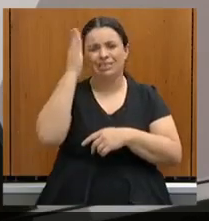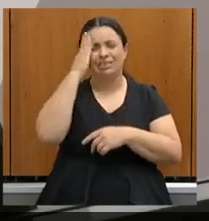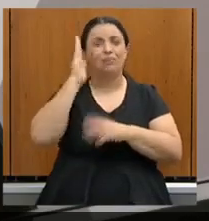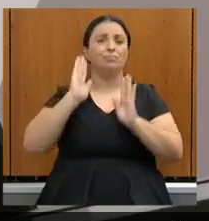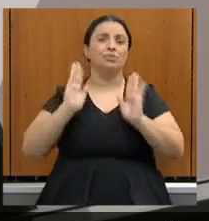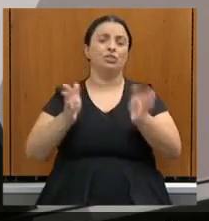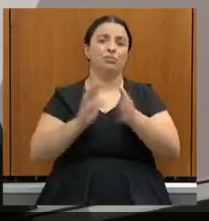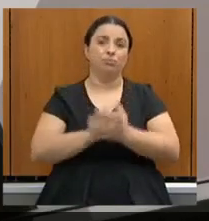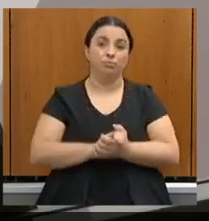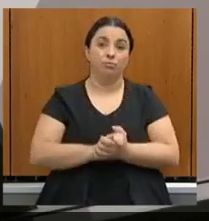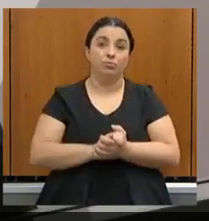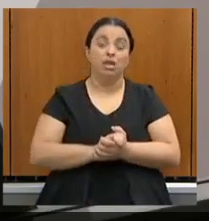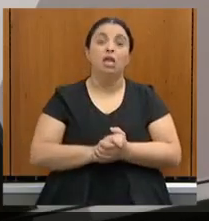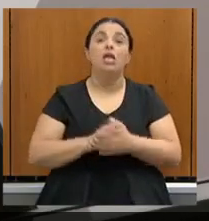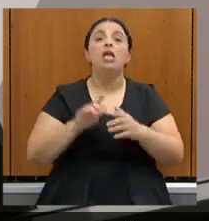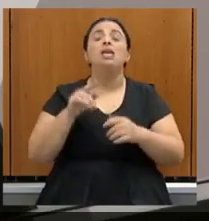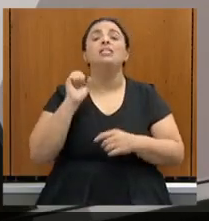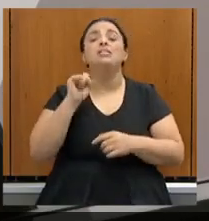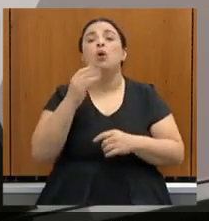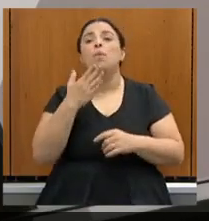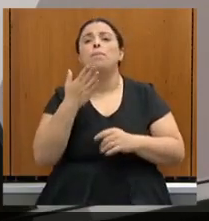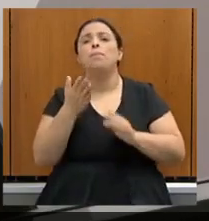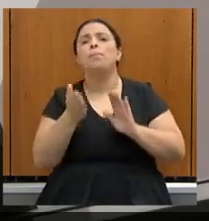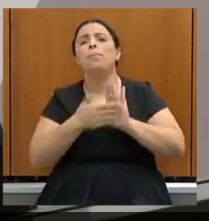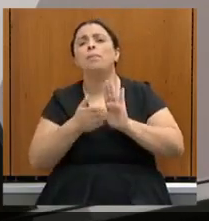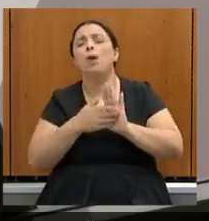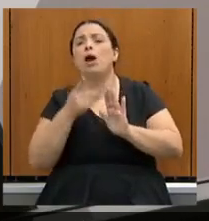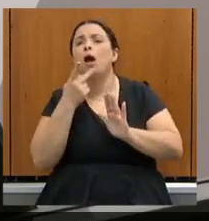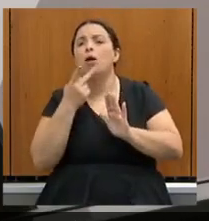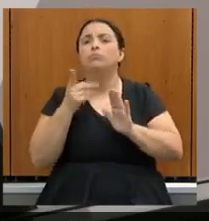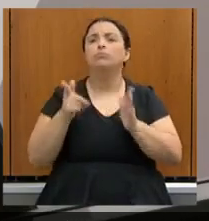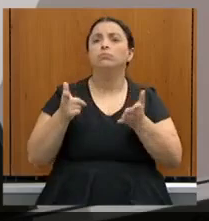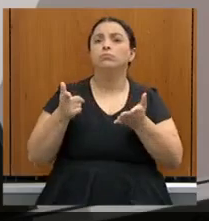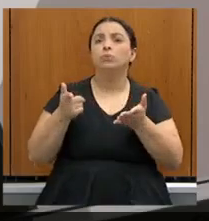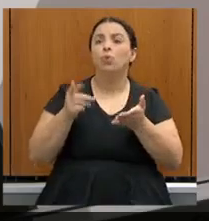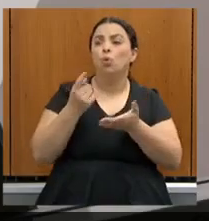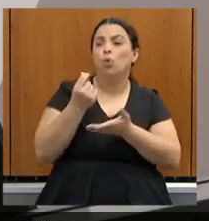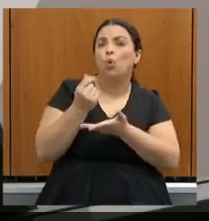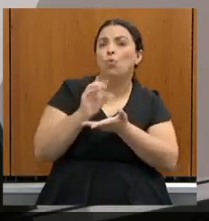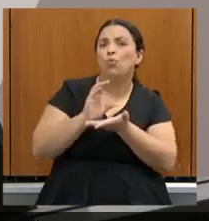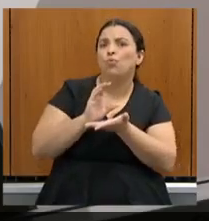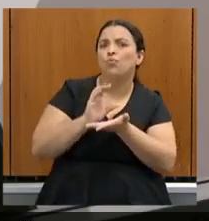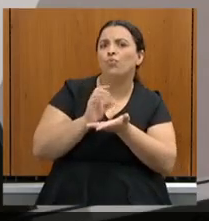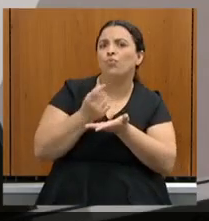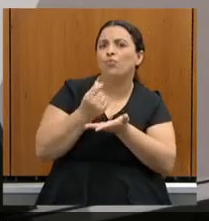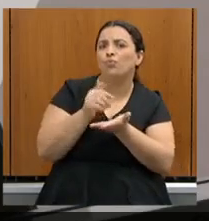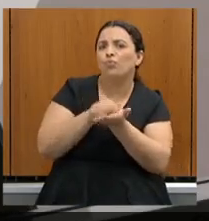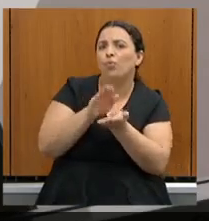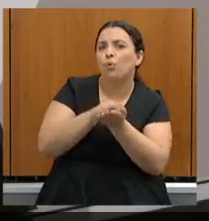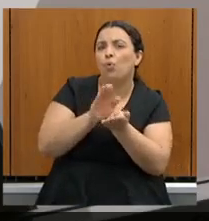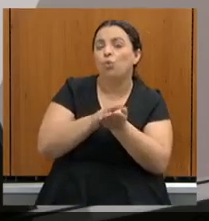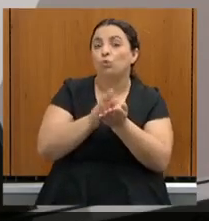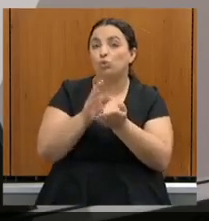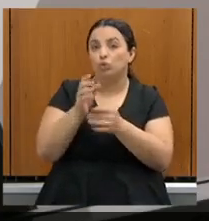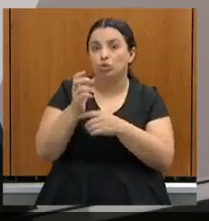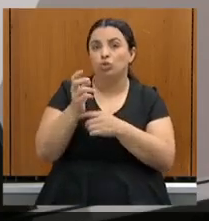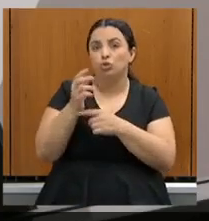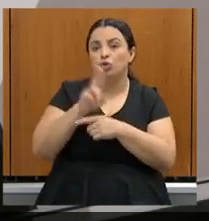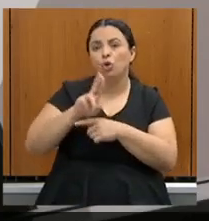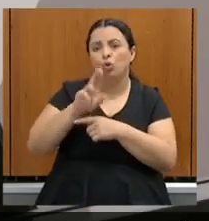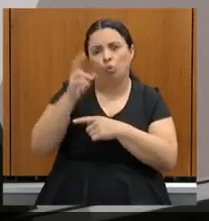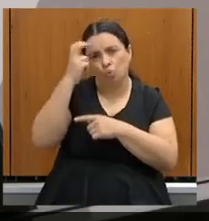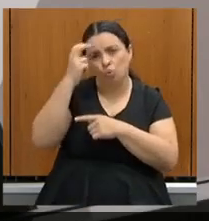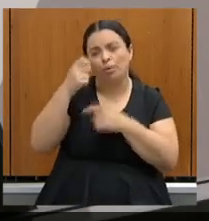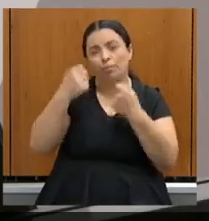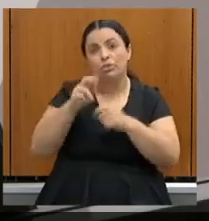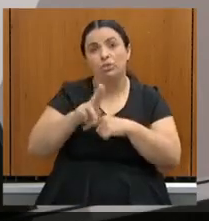e o fundo estadual de cultura é para isso, quando a gente propõe, e o plano estadual de cultura diz que é para chegar